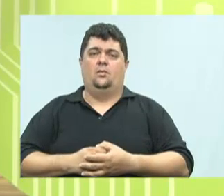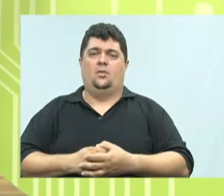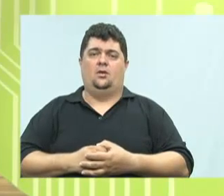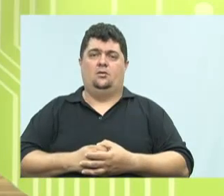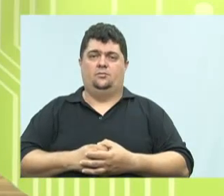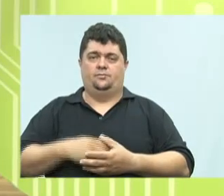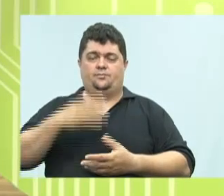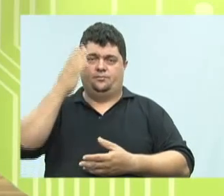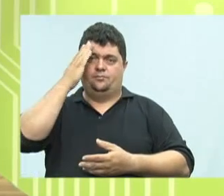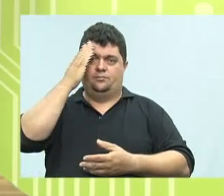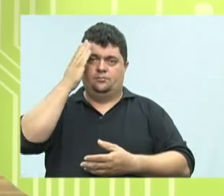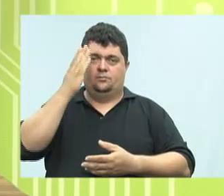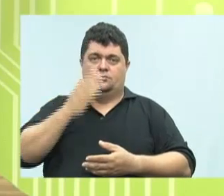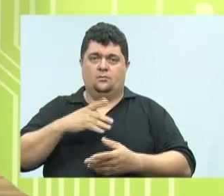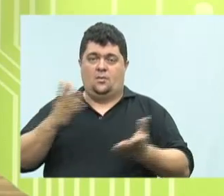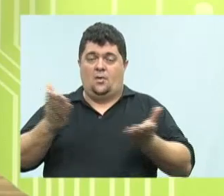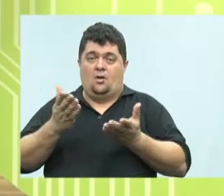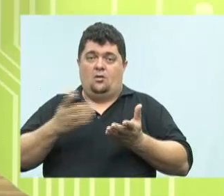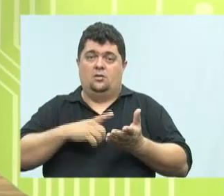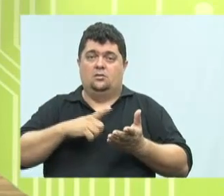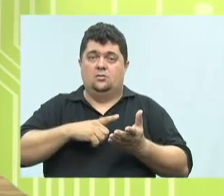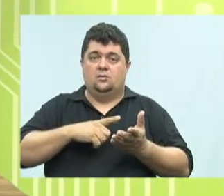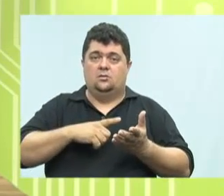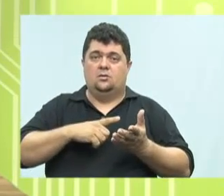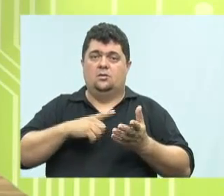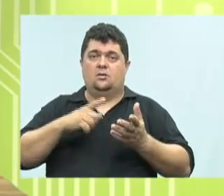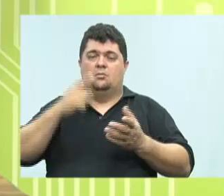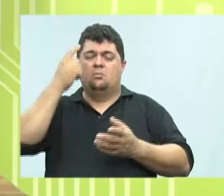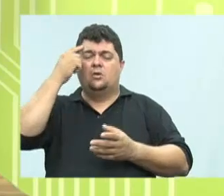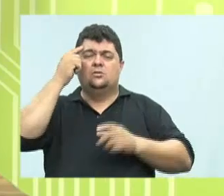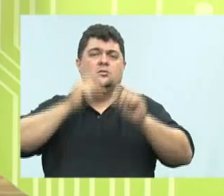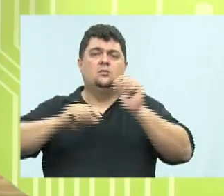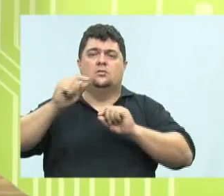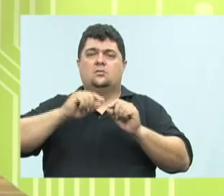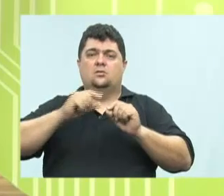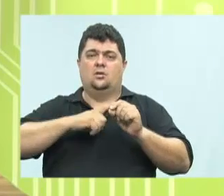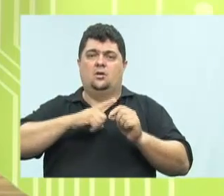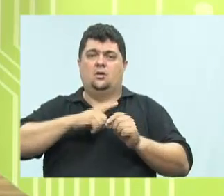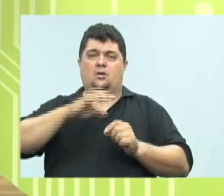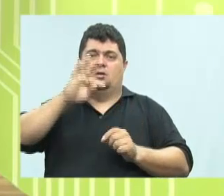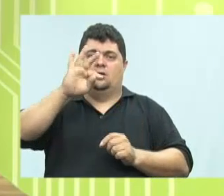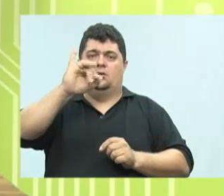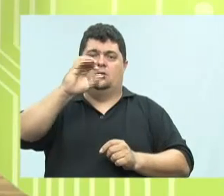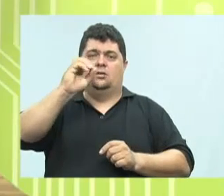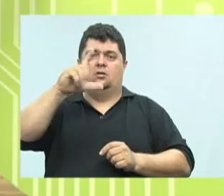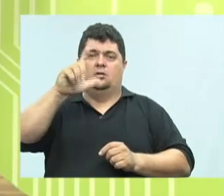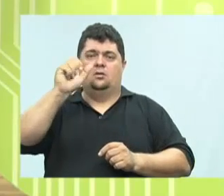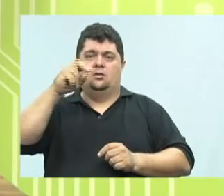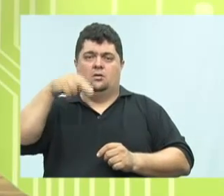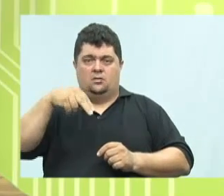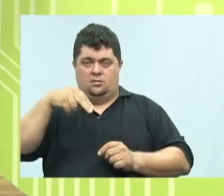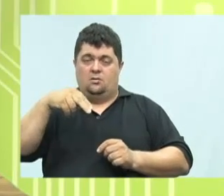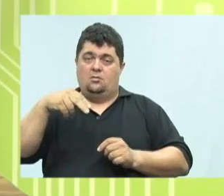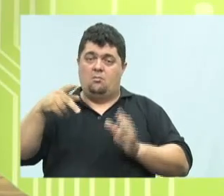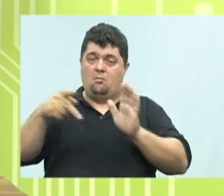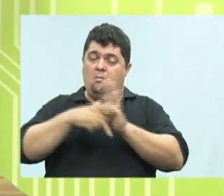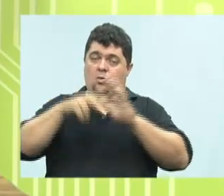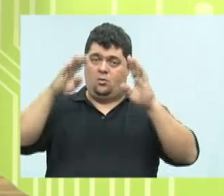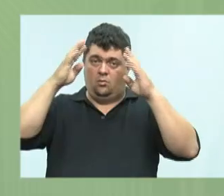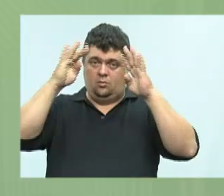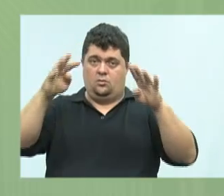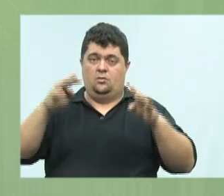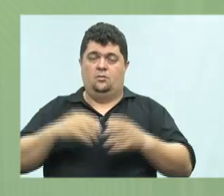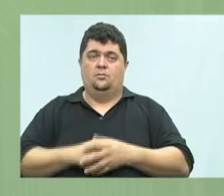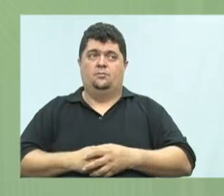local, correto? Nós temos aqui também para nossa reflexão uma citação de Tiolan a respeito desse conceito. Vamos